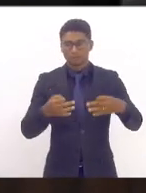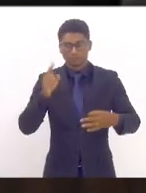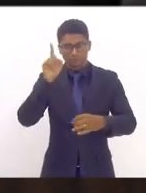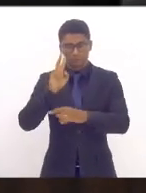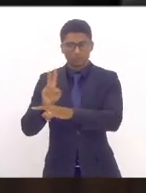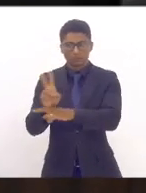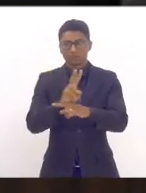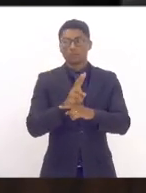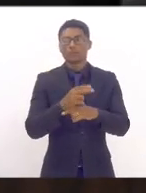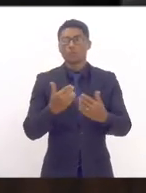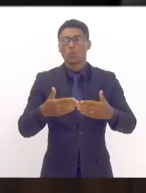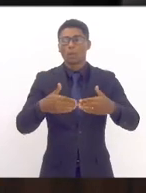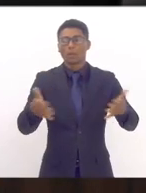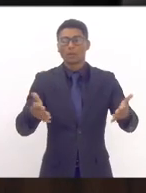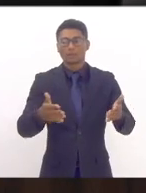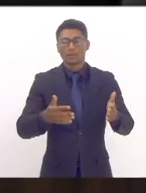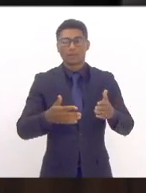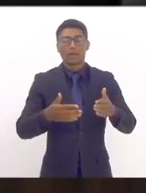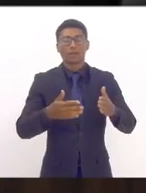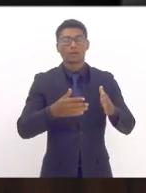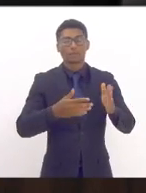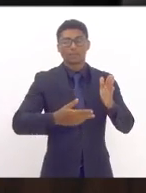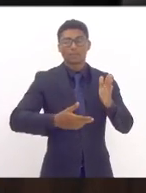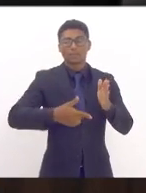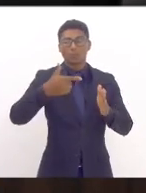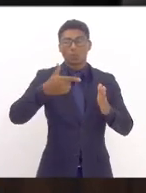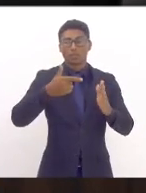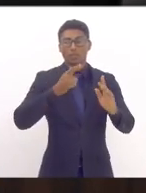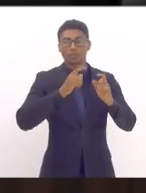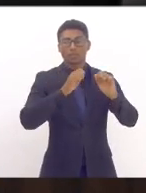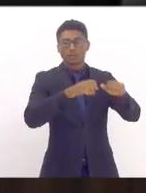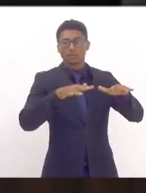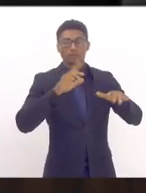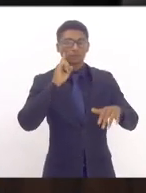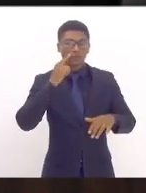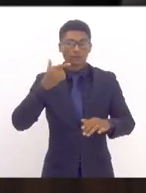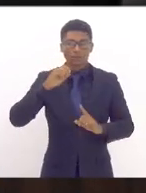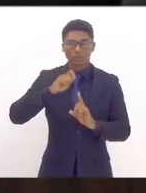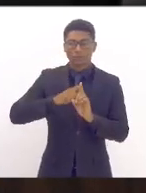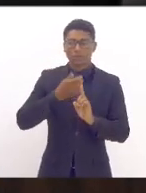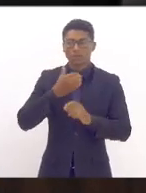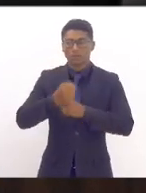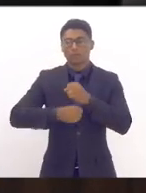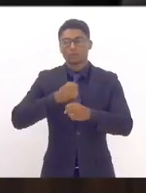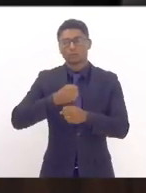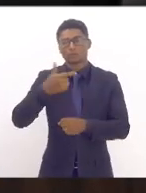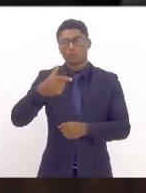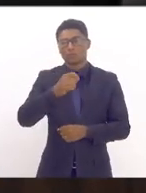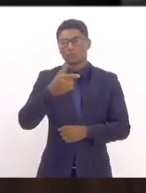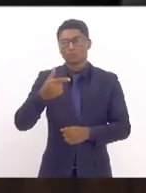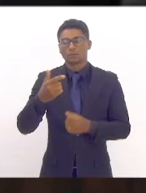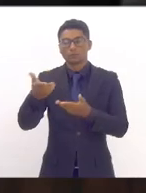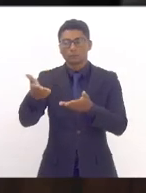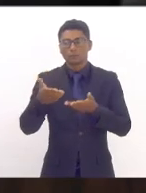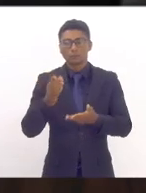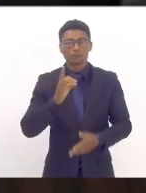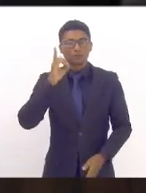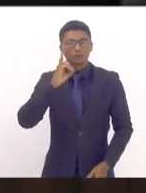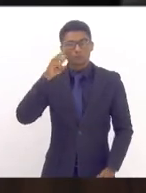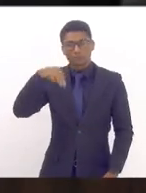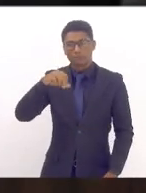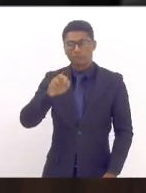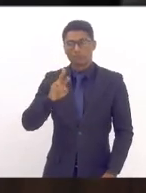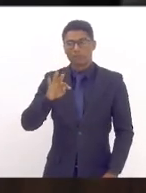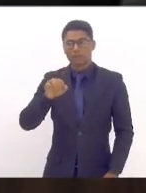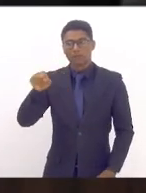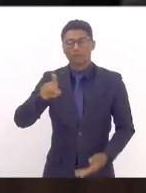iniciamos os nossos trabalhos está aberto a segunda sessão extraordinária do dia 20 de Dezembro de 22 presidência convida a deputada Marta Rocha fazer a